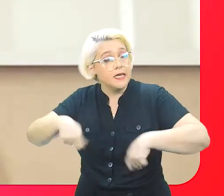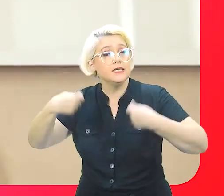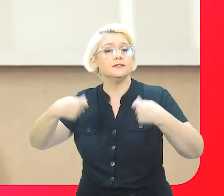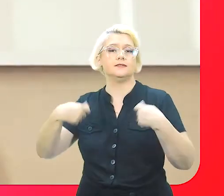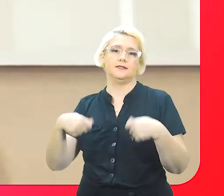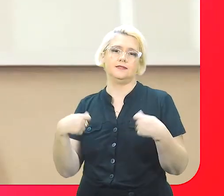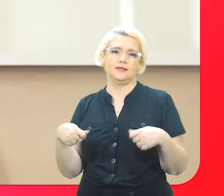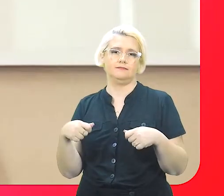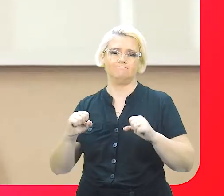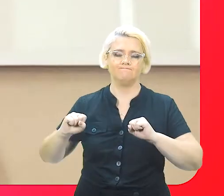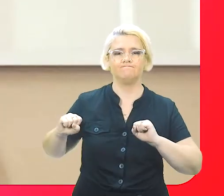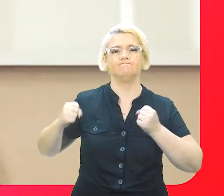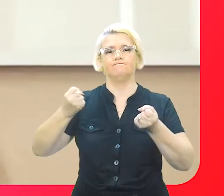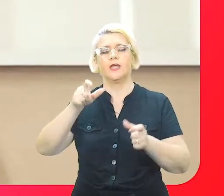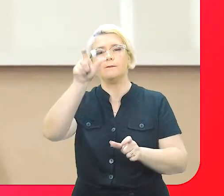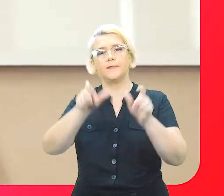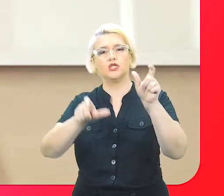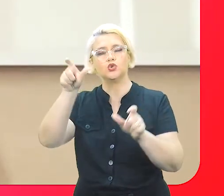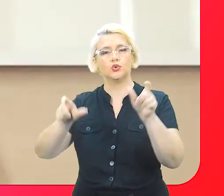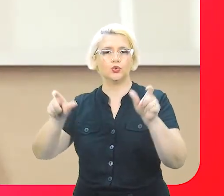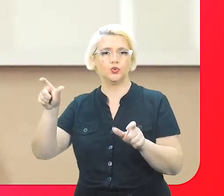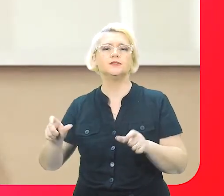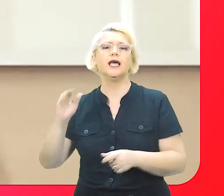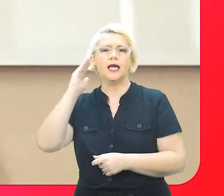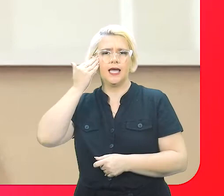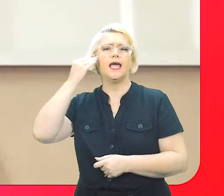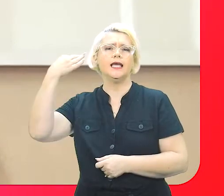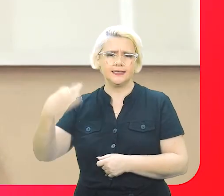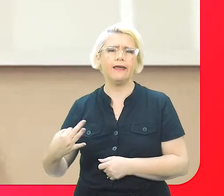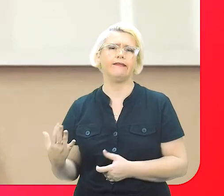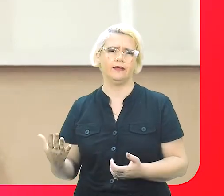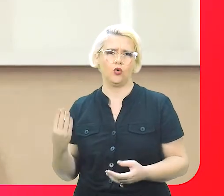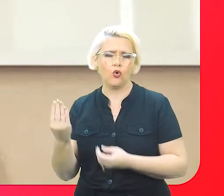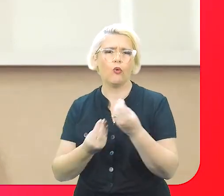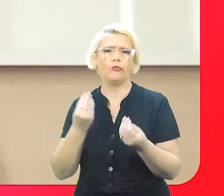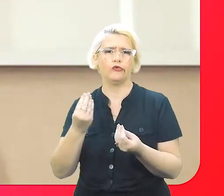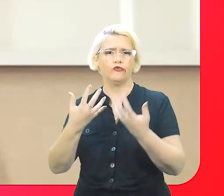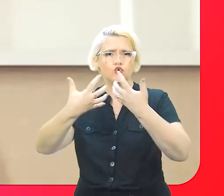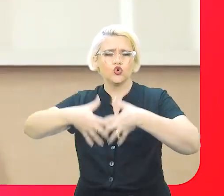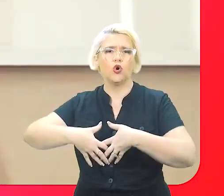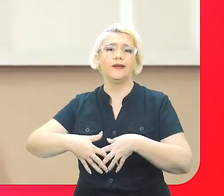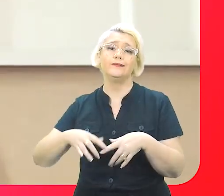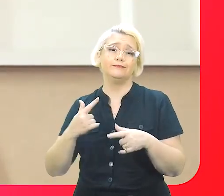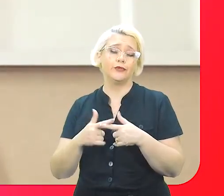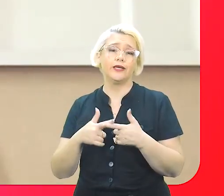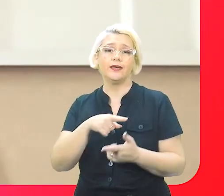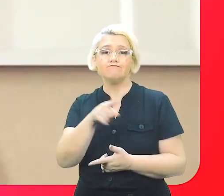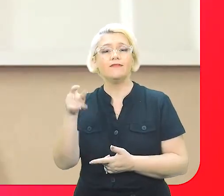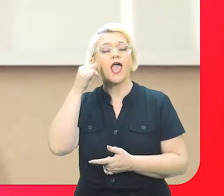precisa, né, de pessoas que entendem isso para que ela não caia